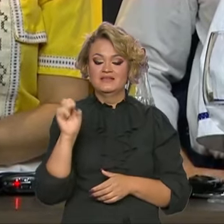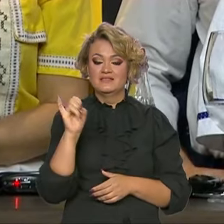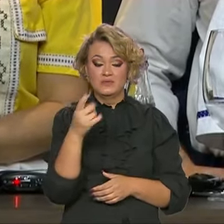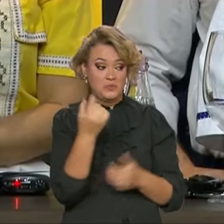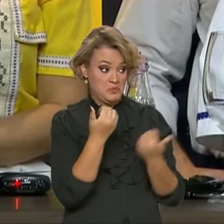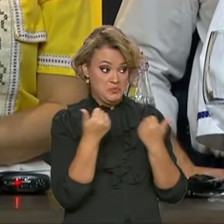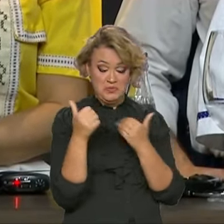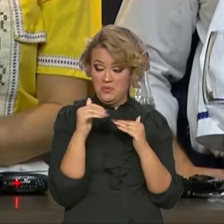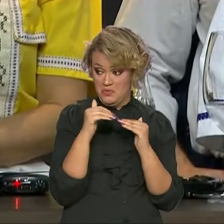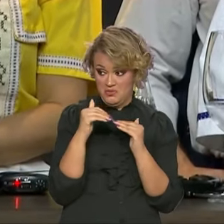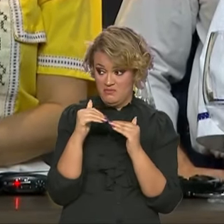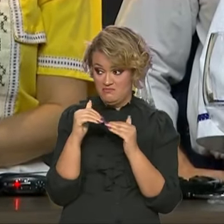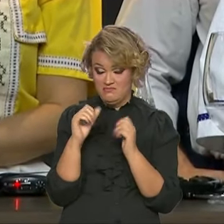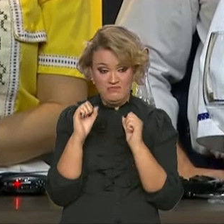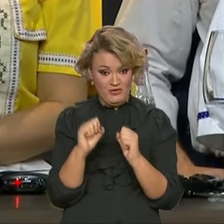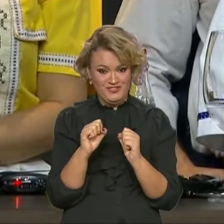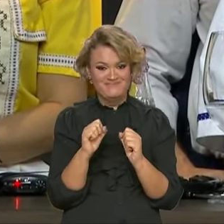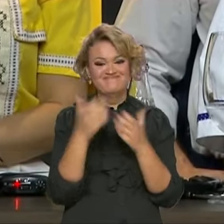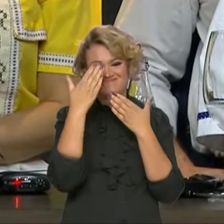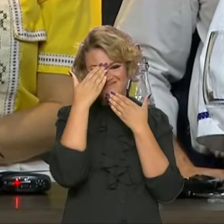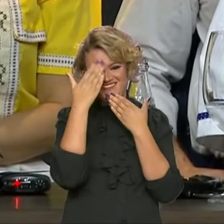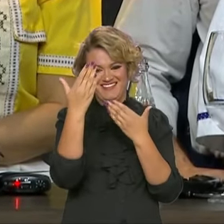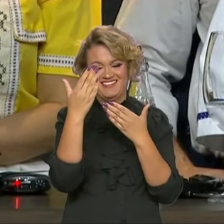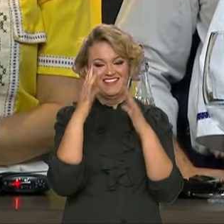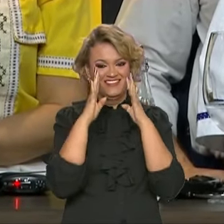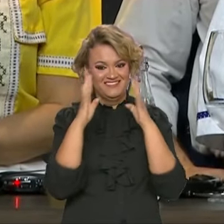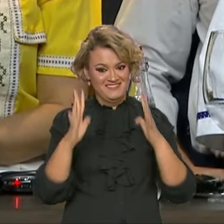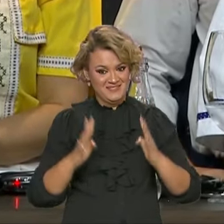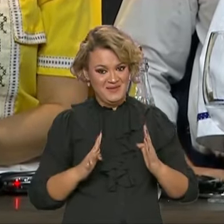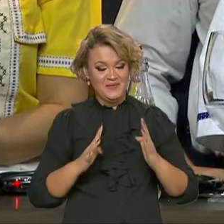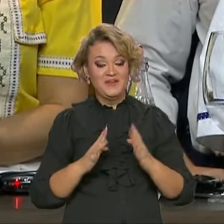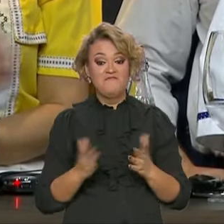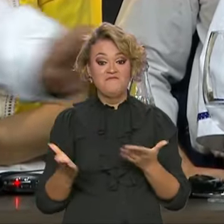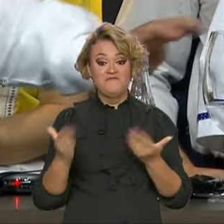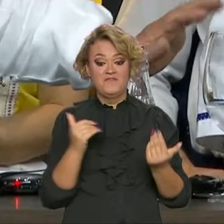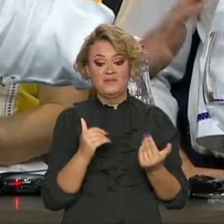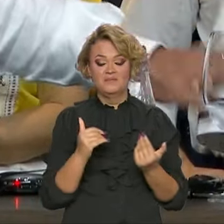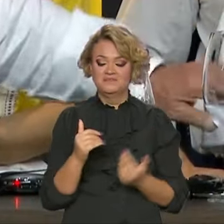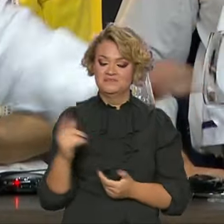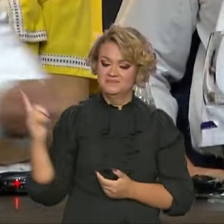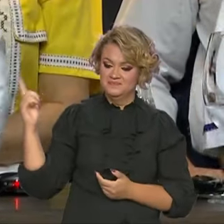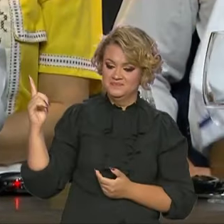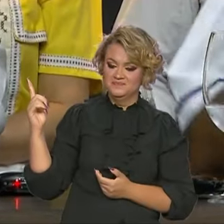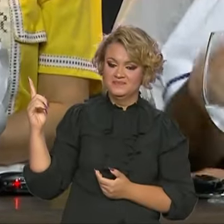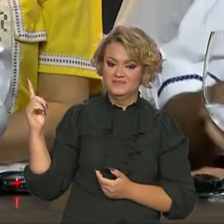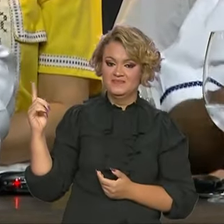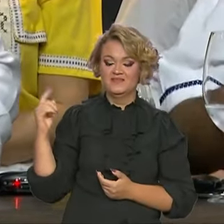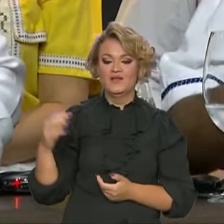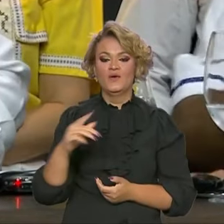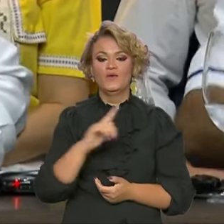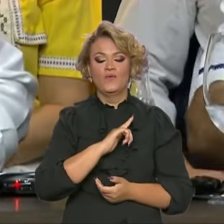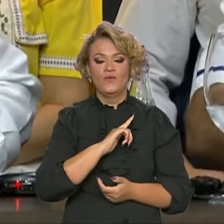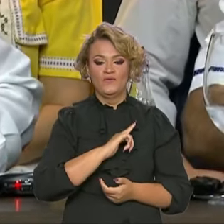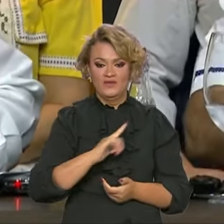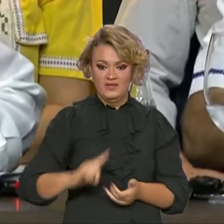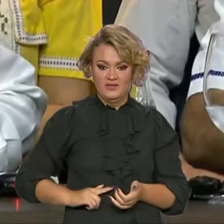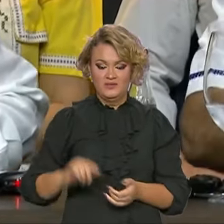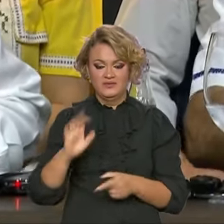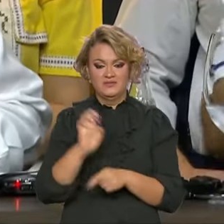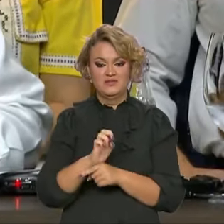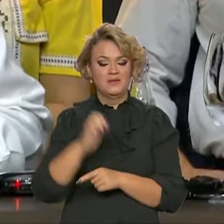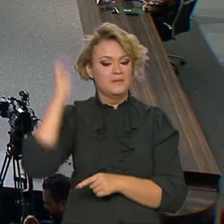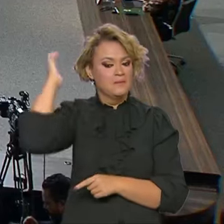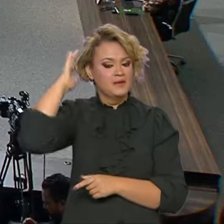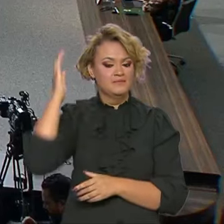estiver de acordo, muito obrigado pela atenção e vamos ouvir o nosso querido governador do Estado do Pará.